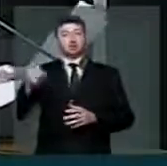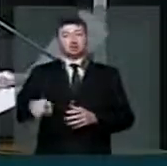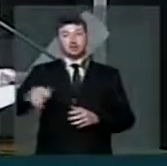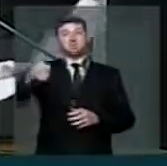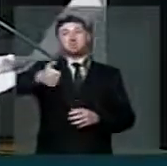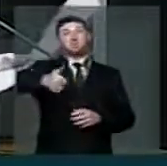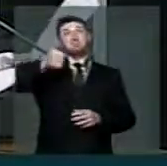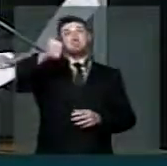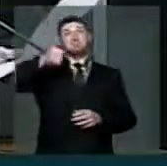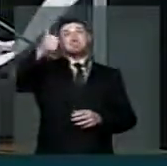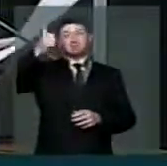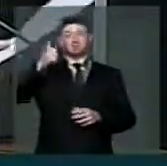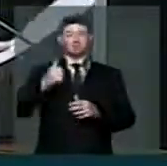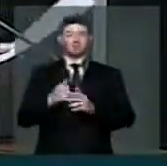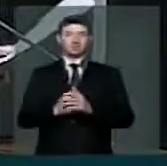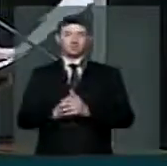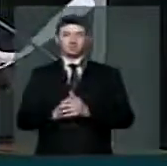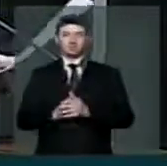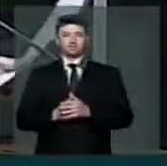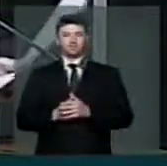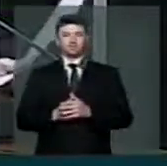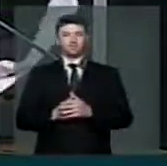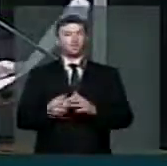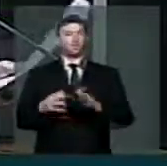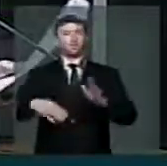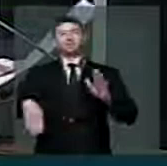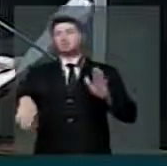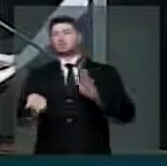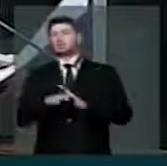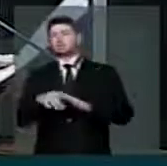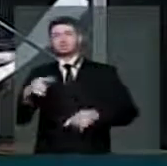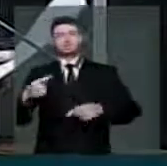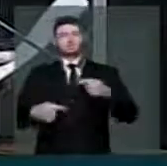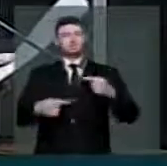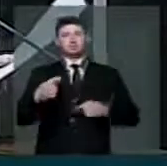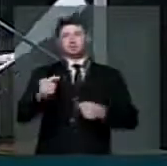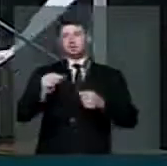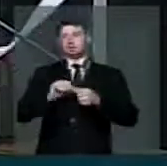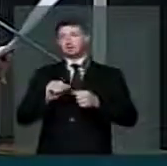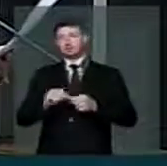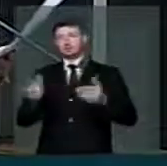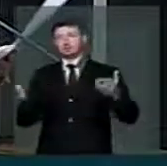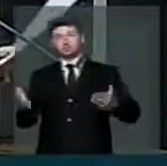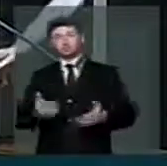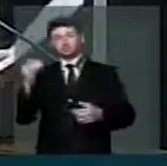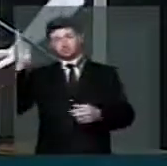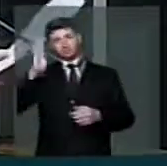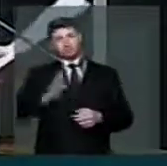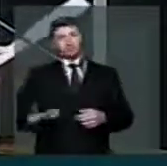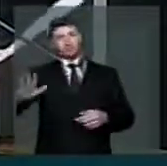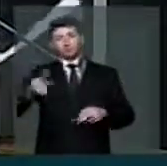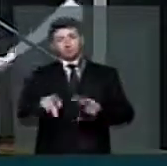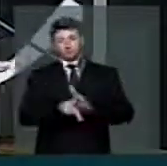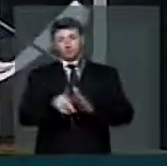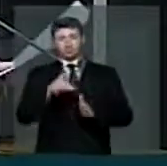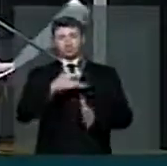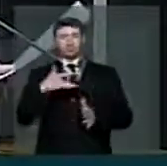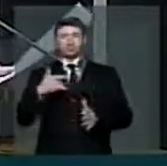em primeiro lugar, em todos os debates que se fazem hoje no país sobre a saúde